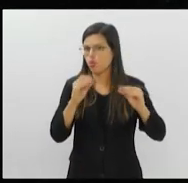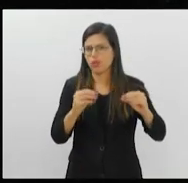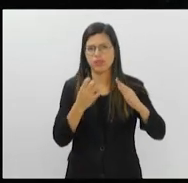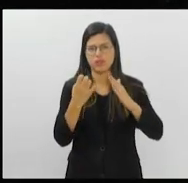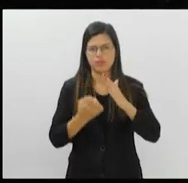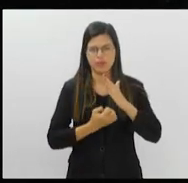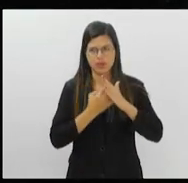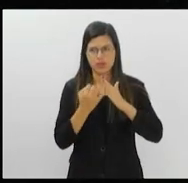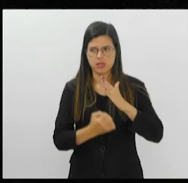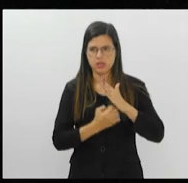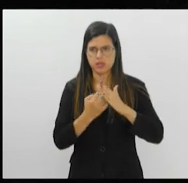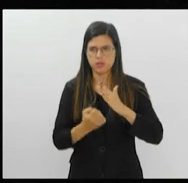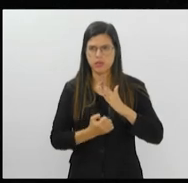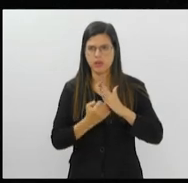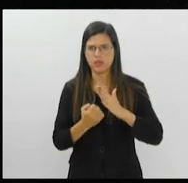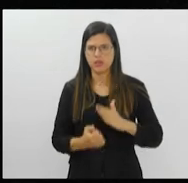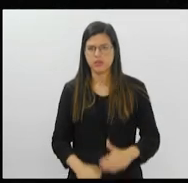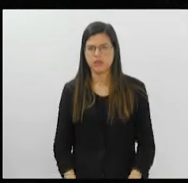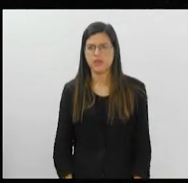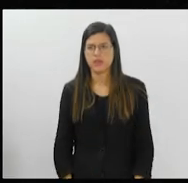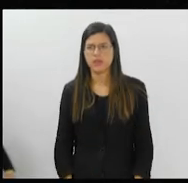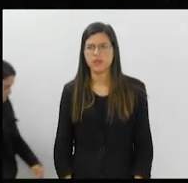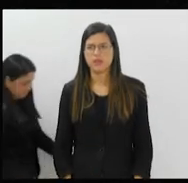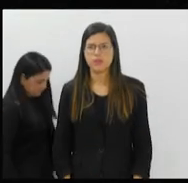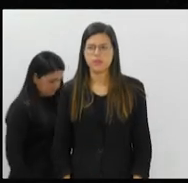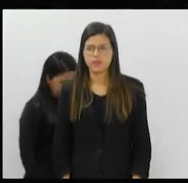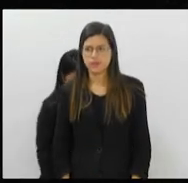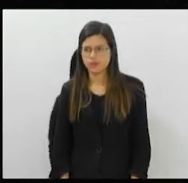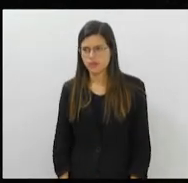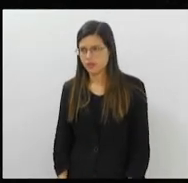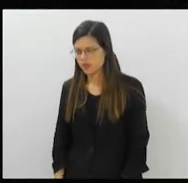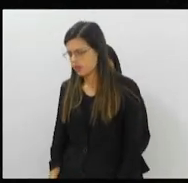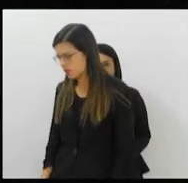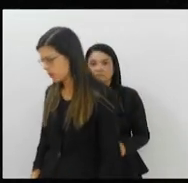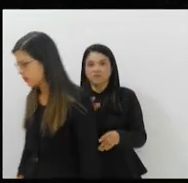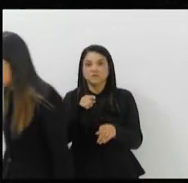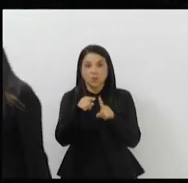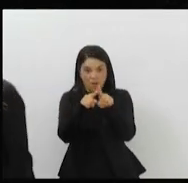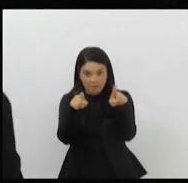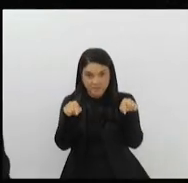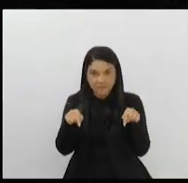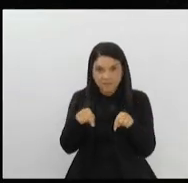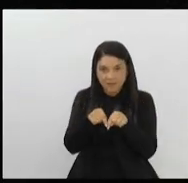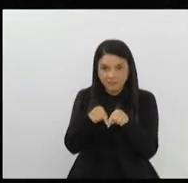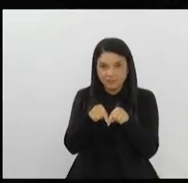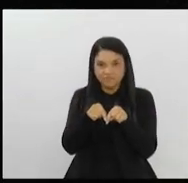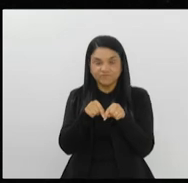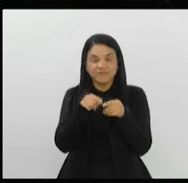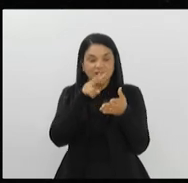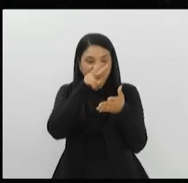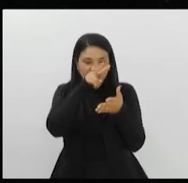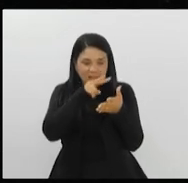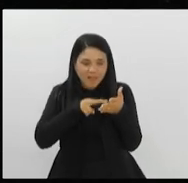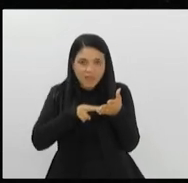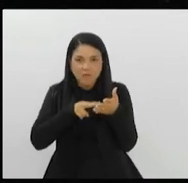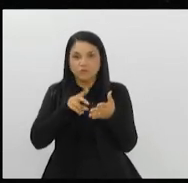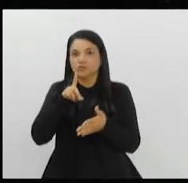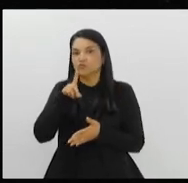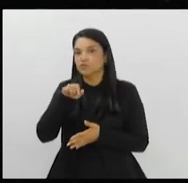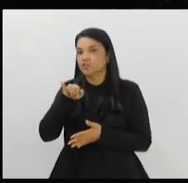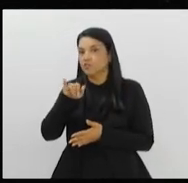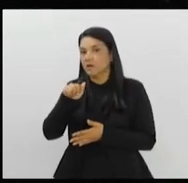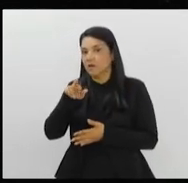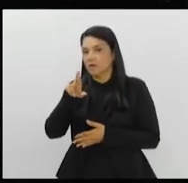pegar, e eu sei que o senhor faz isso no seu gabinete, fazer a leitura do Diário Oficial,